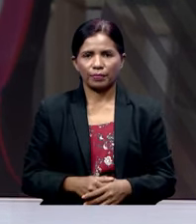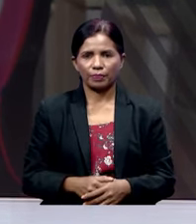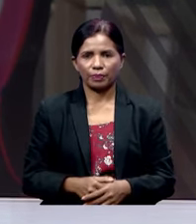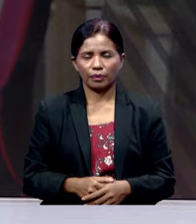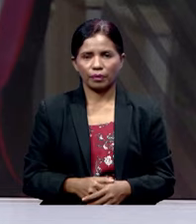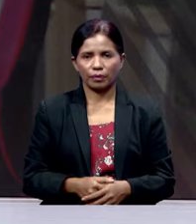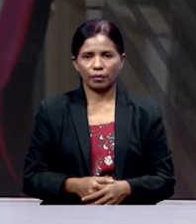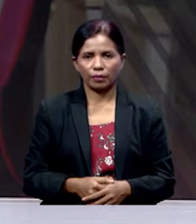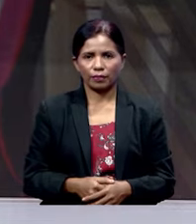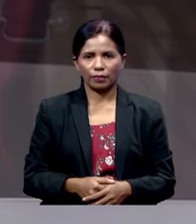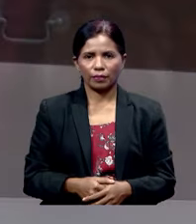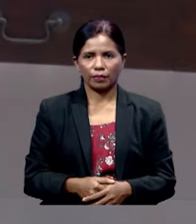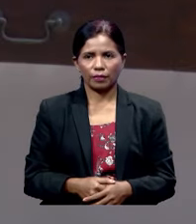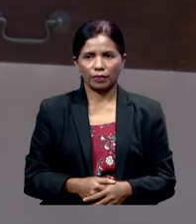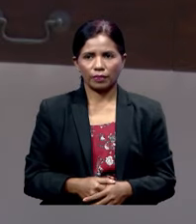ROM